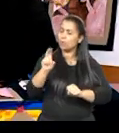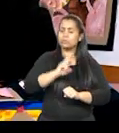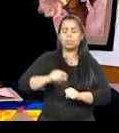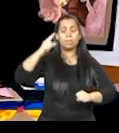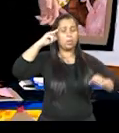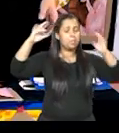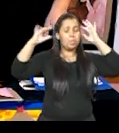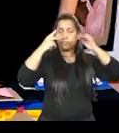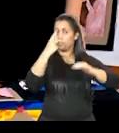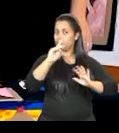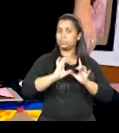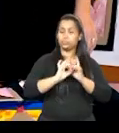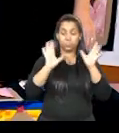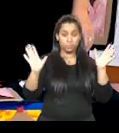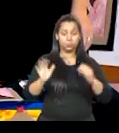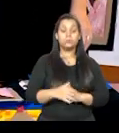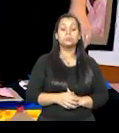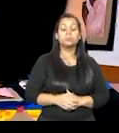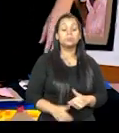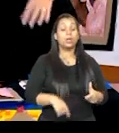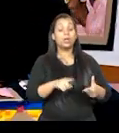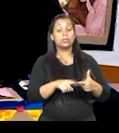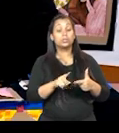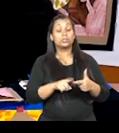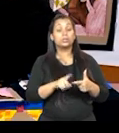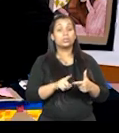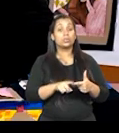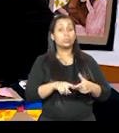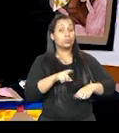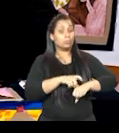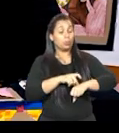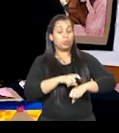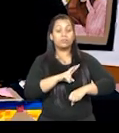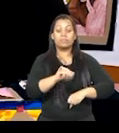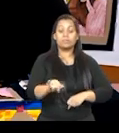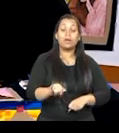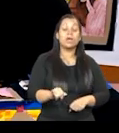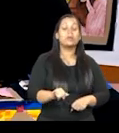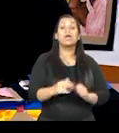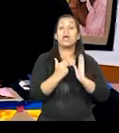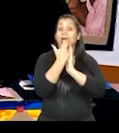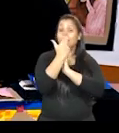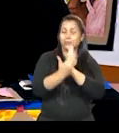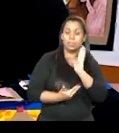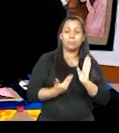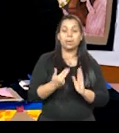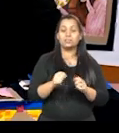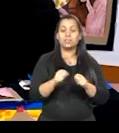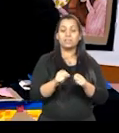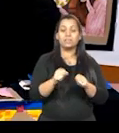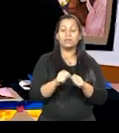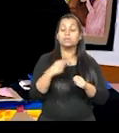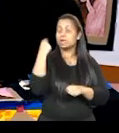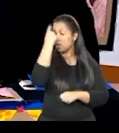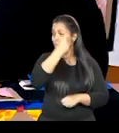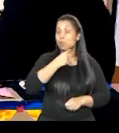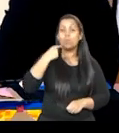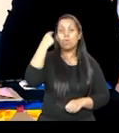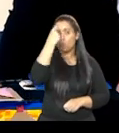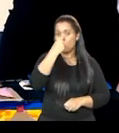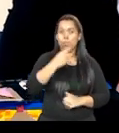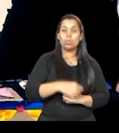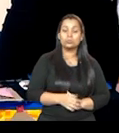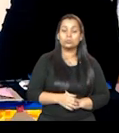imaginação de vocês. Num segundo momento, vocês vão pegar aquelas imagens e vão fazer um rosto